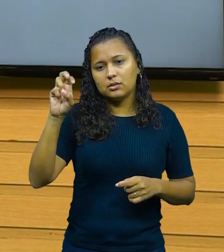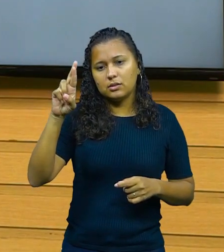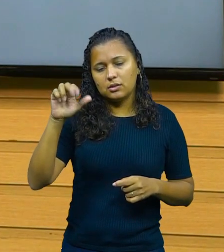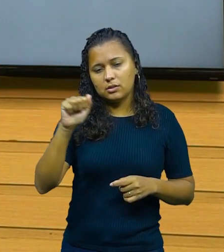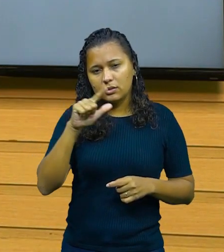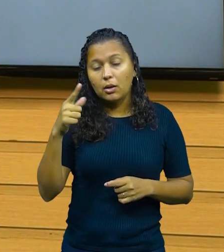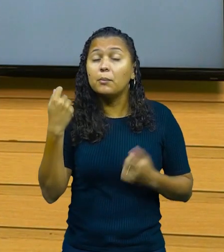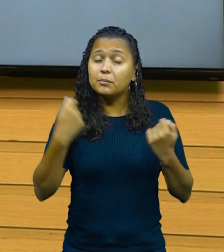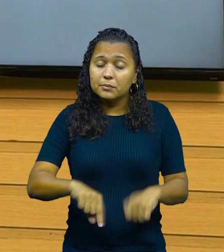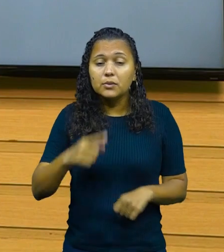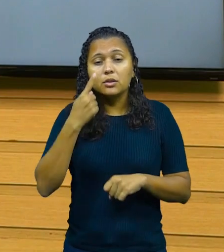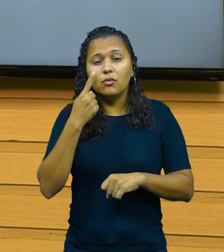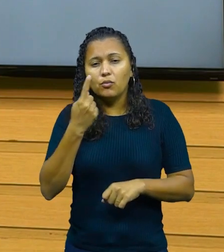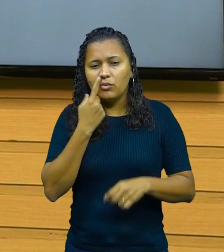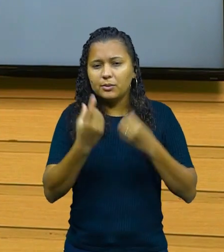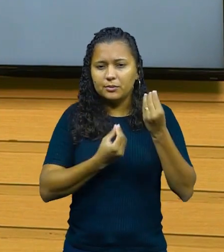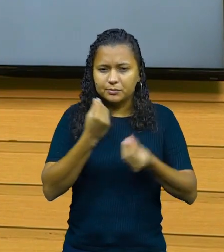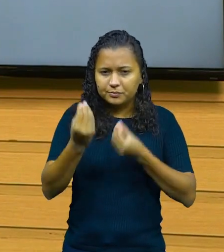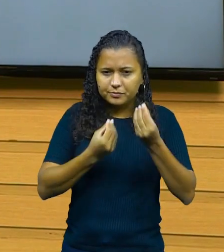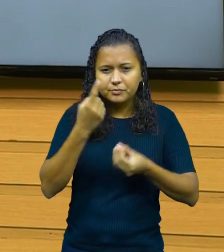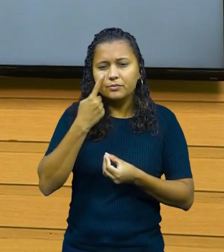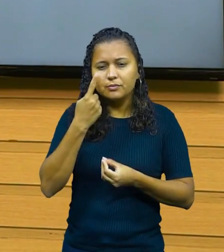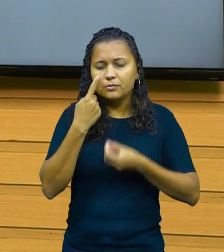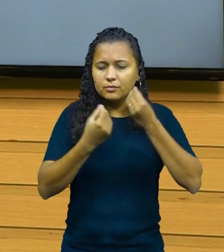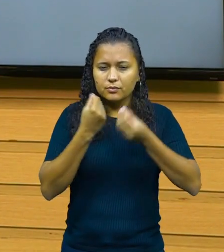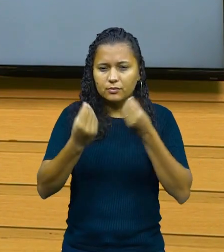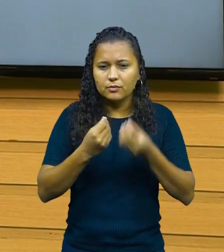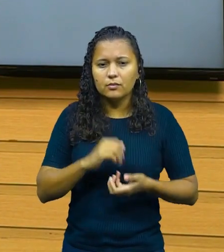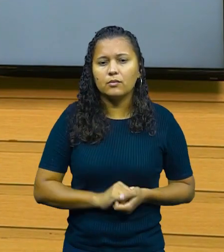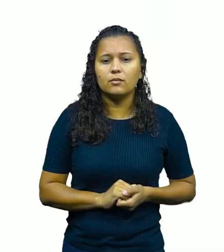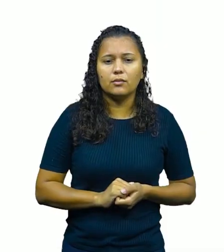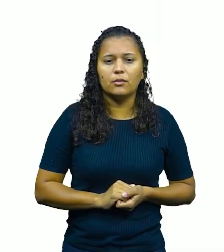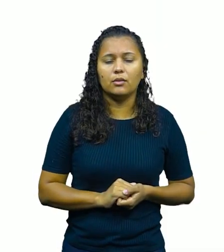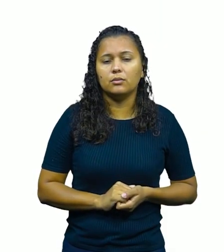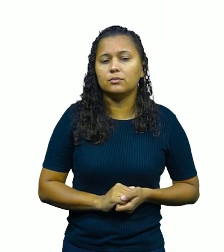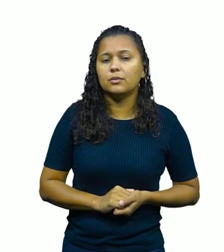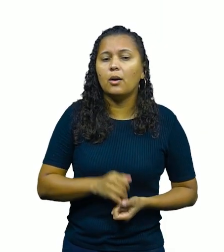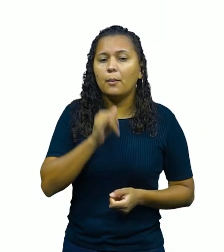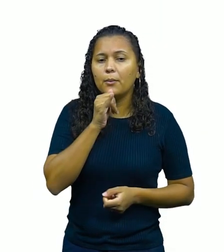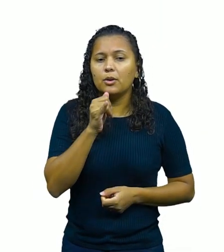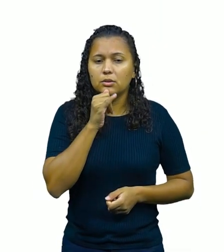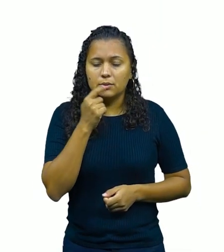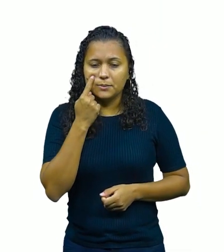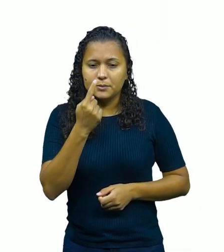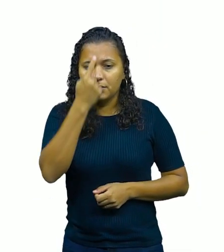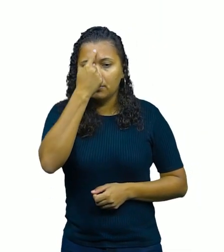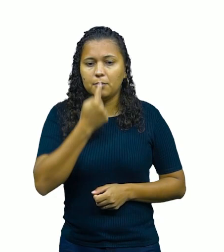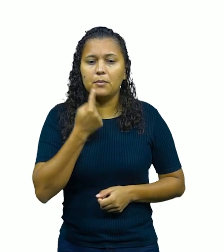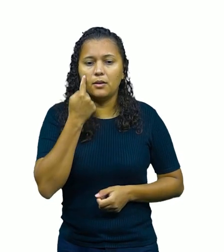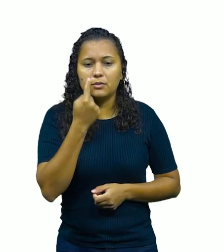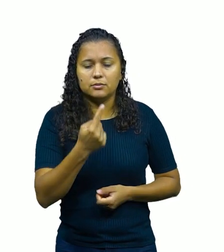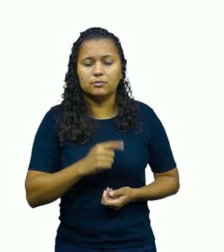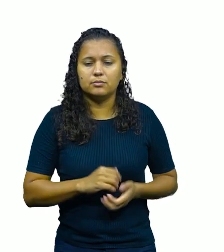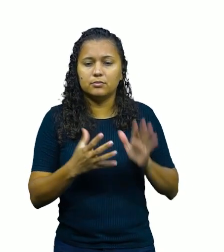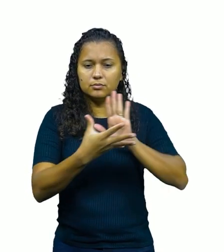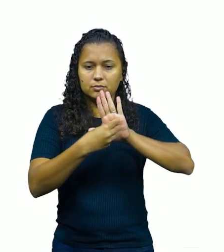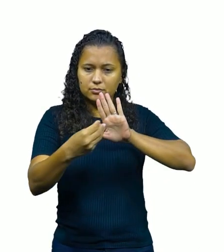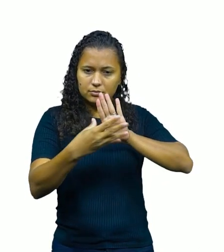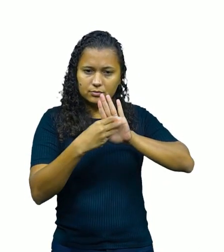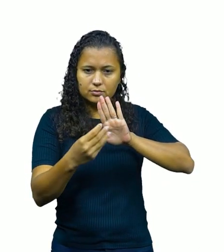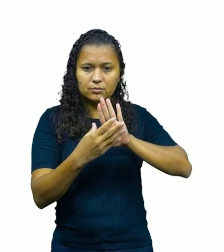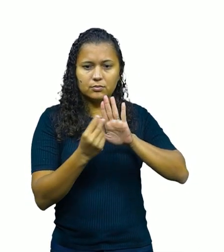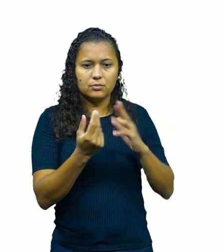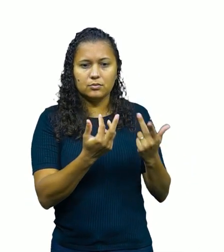se verificar também essa questão dos diâmetros, né, antes de fazer essa medição. Aqui a gente tem um modelo